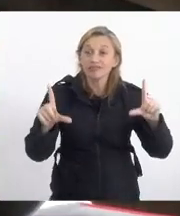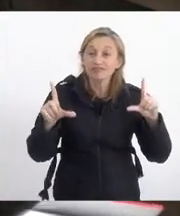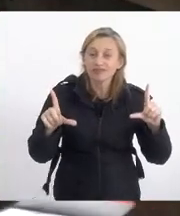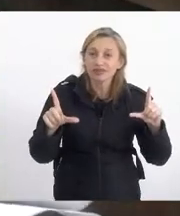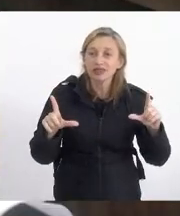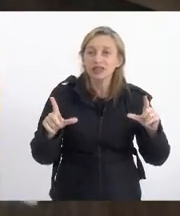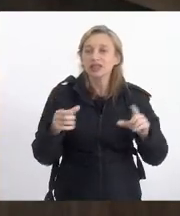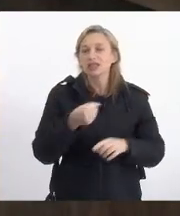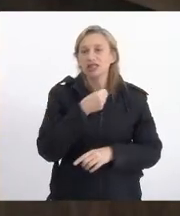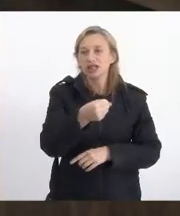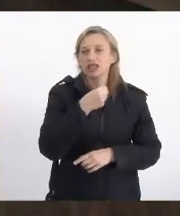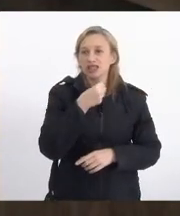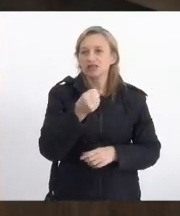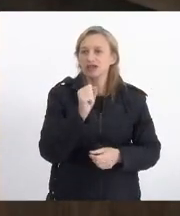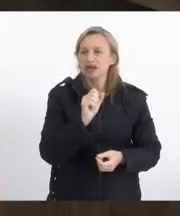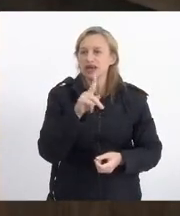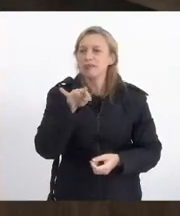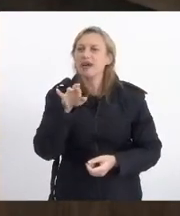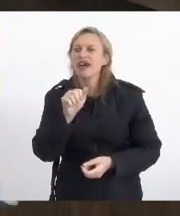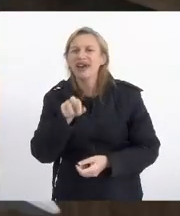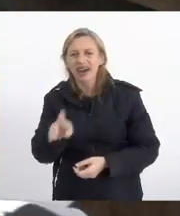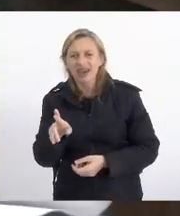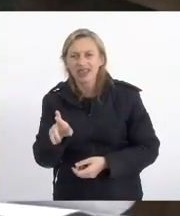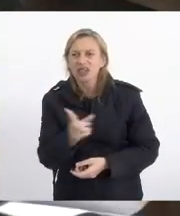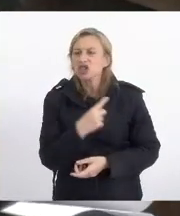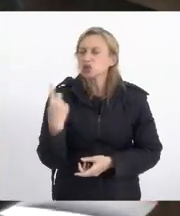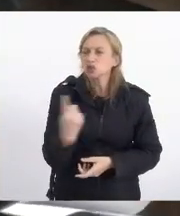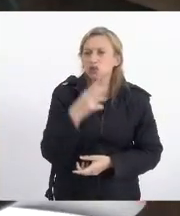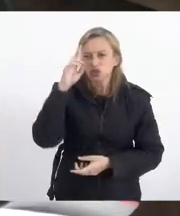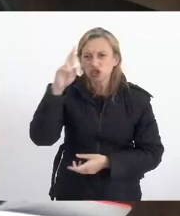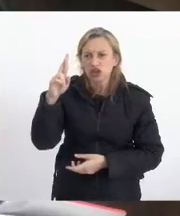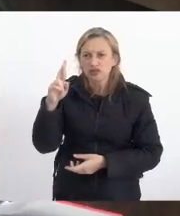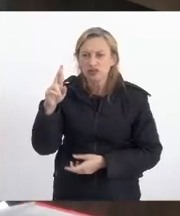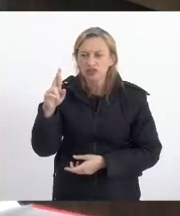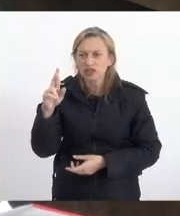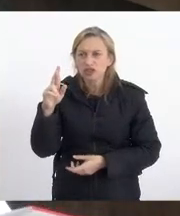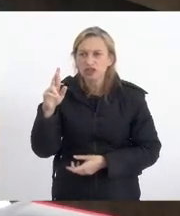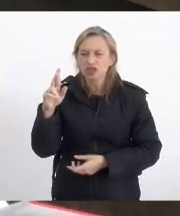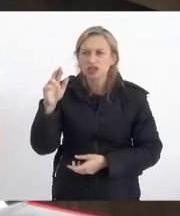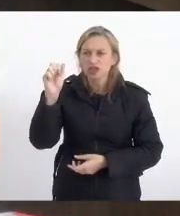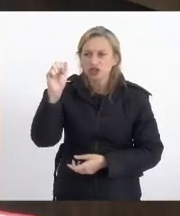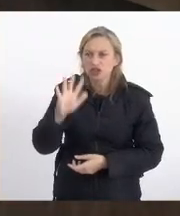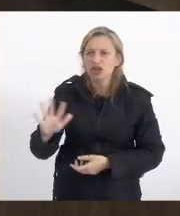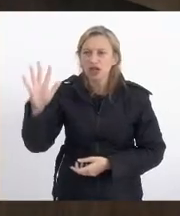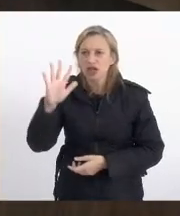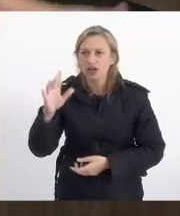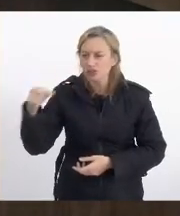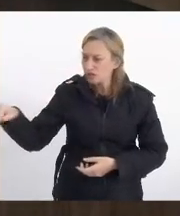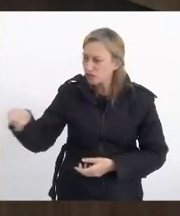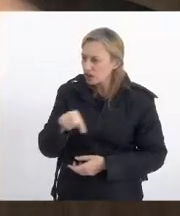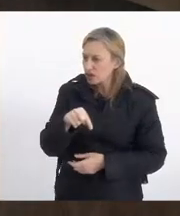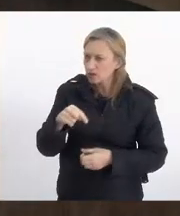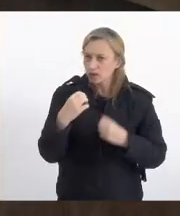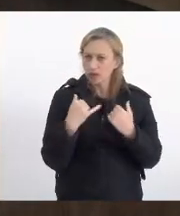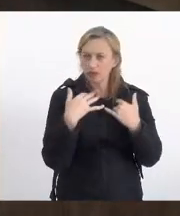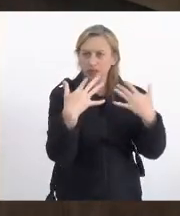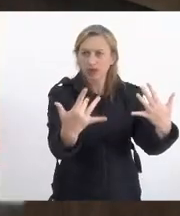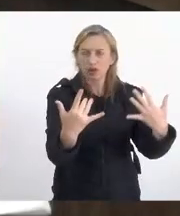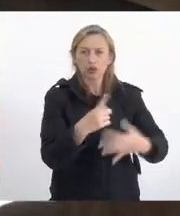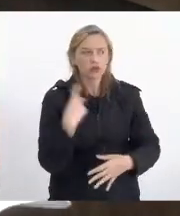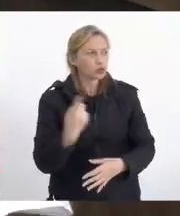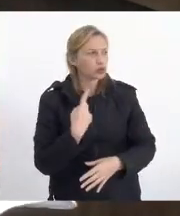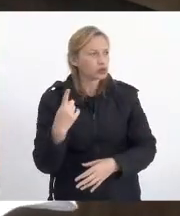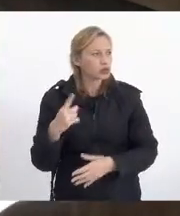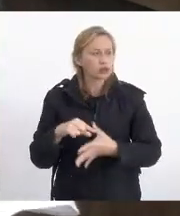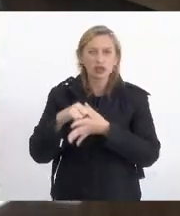numa entrevista, que vai equiparar? Que o nosso comandante-geral vem e, numa audiência com o nosso líder e